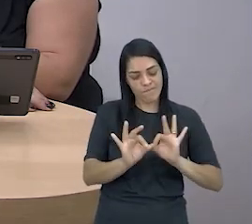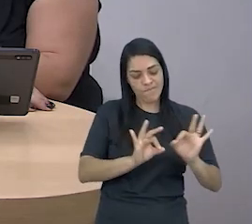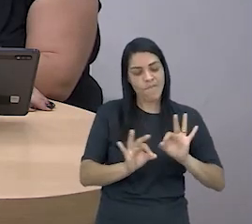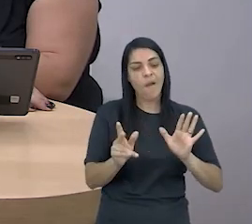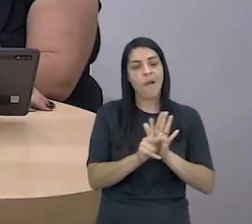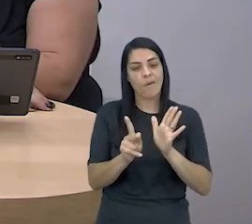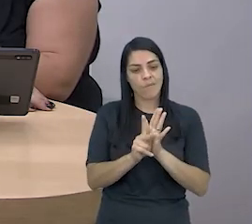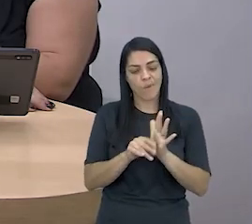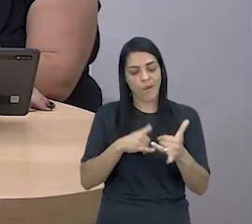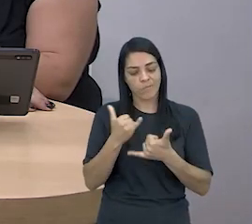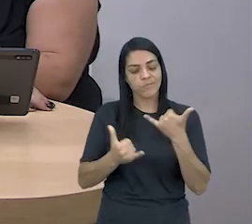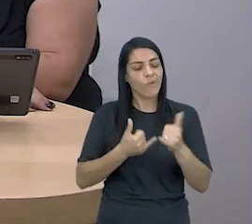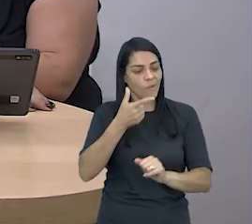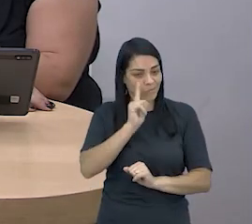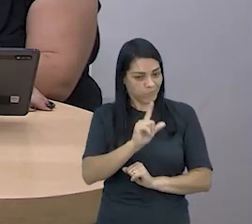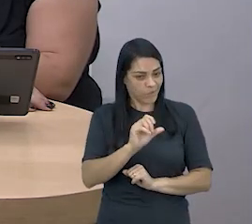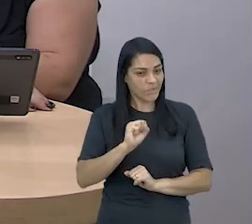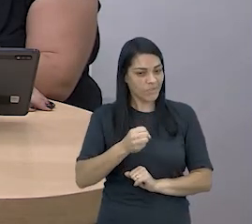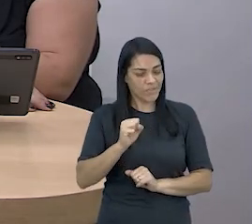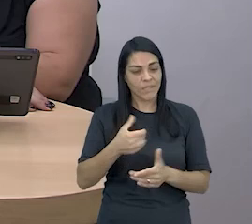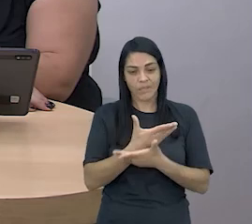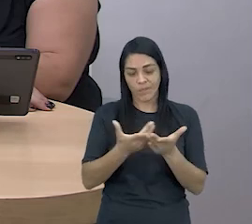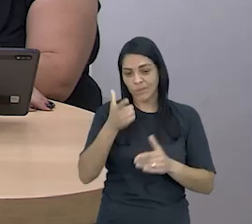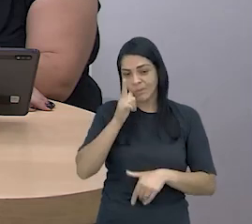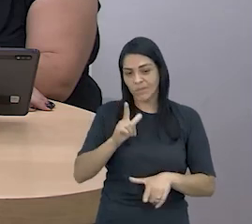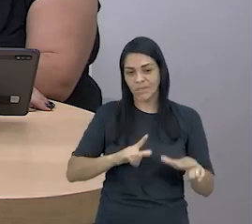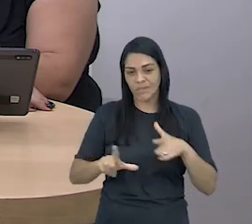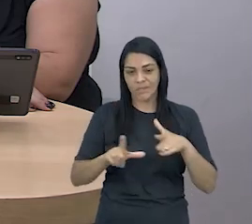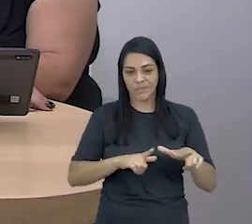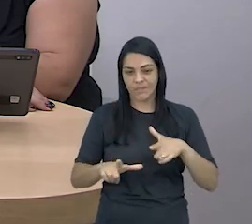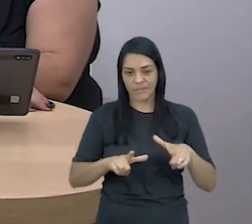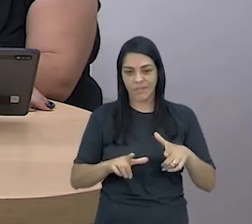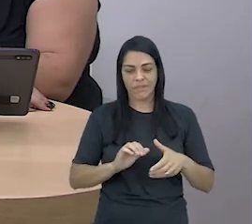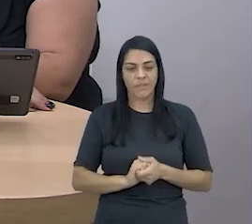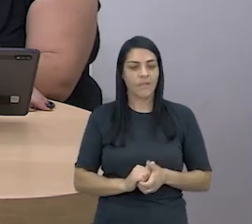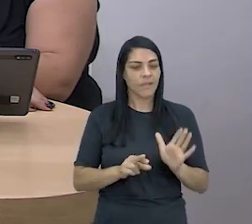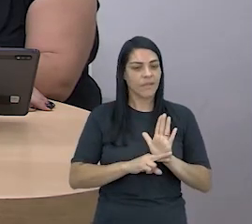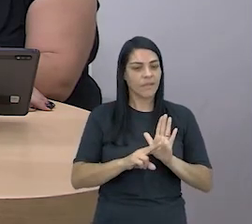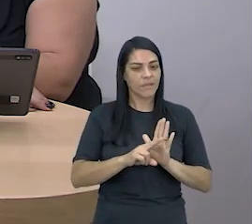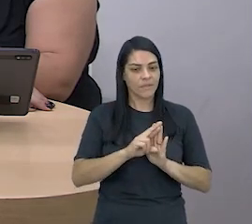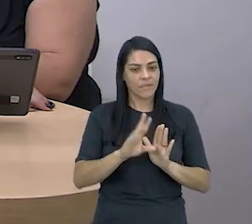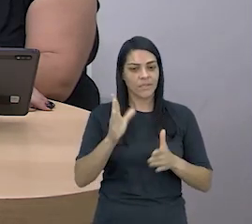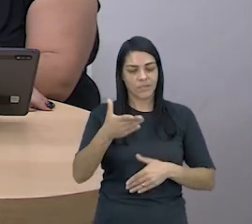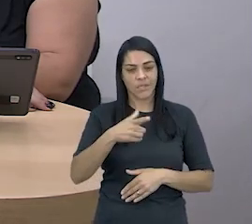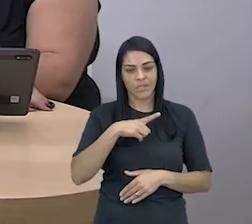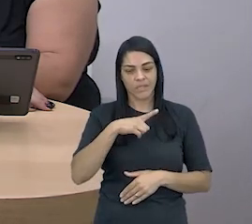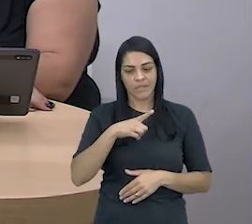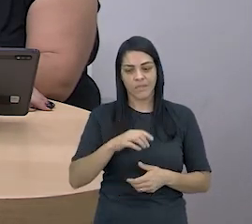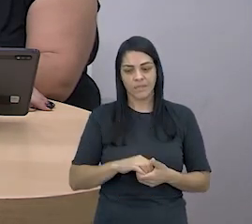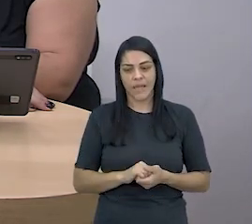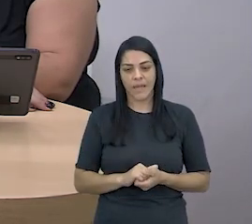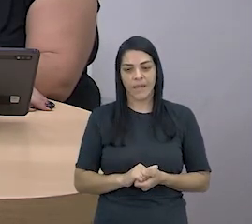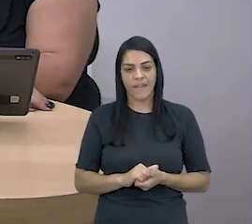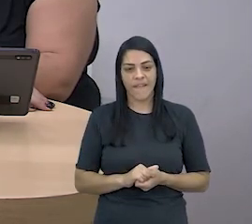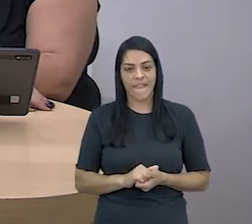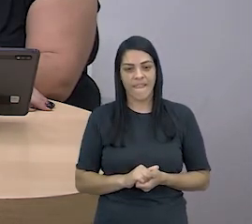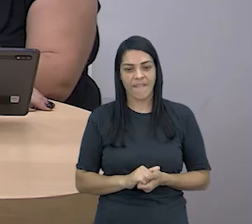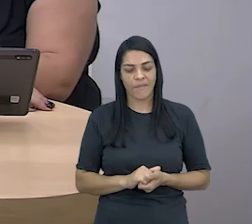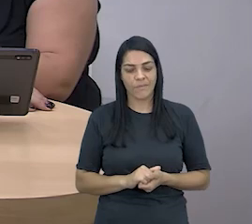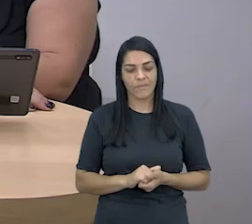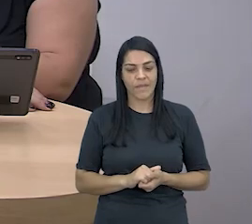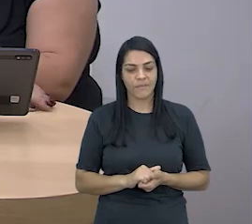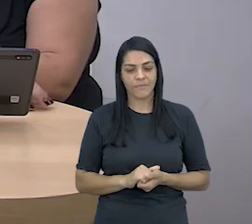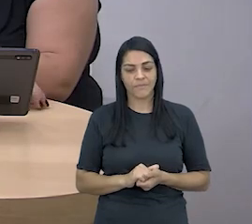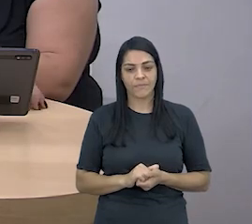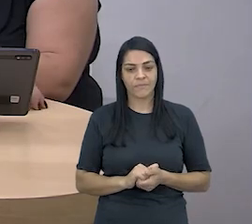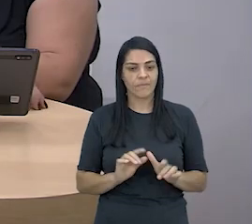jogo? E aí, a gente pode trabalhar com as regras que já tem, e depois de um certo tempo a